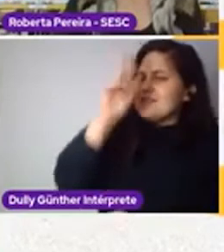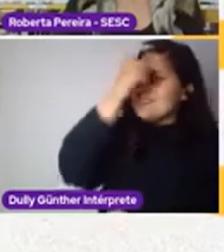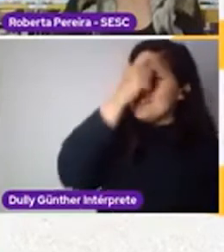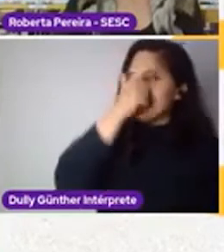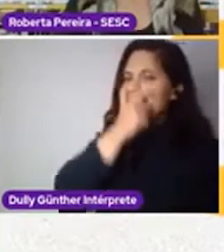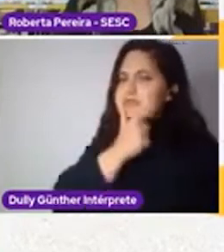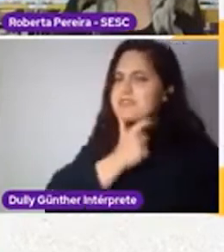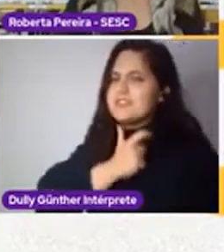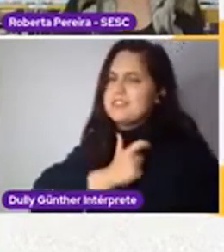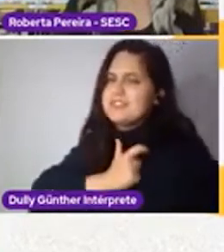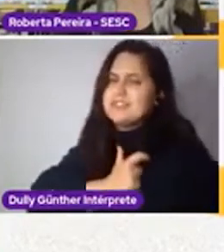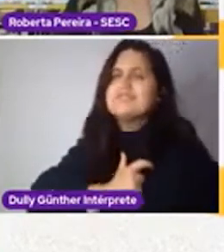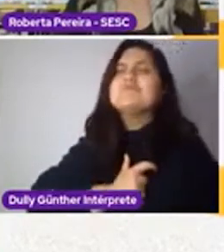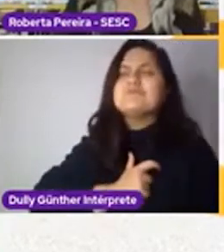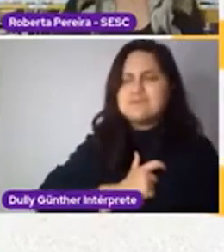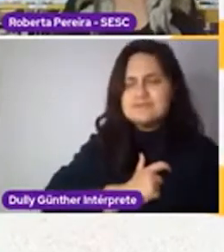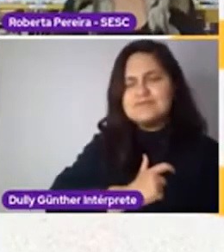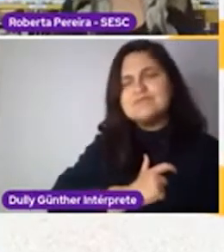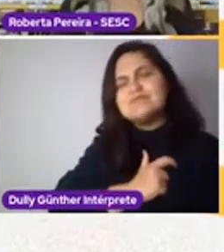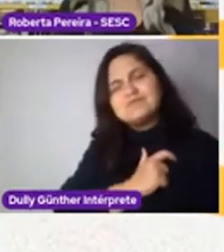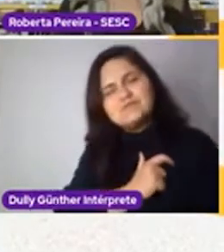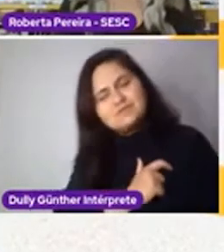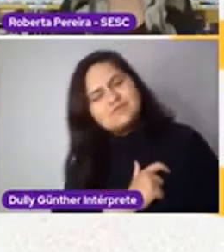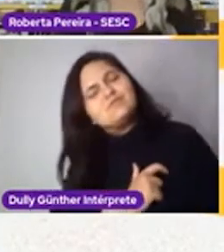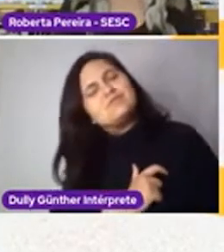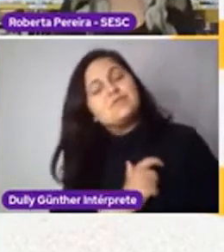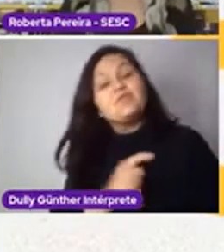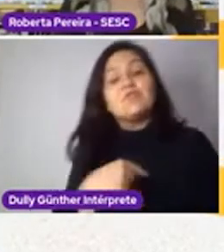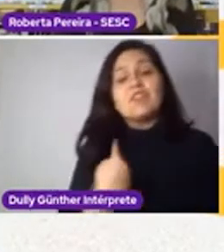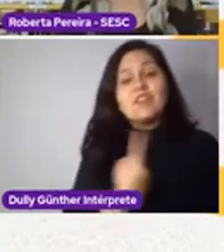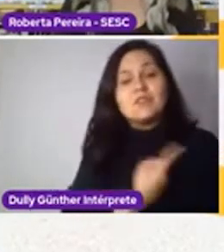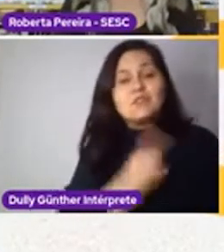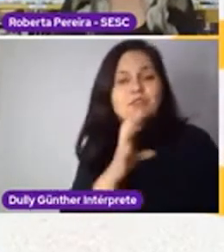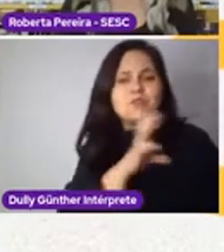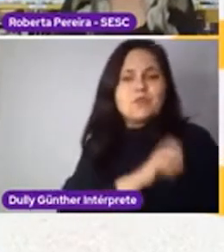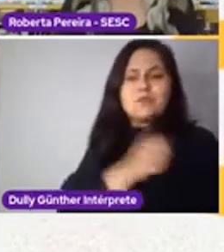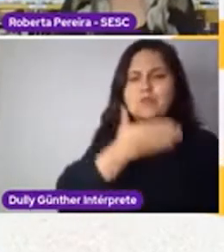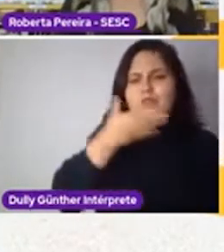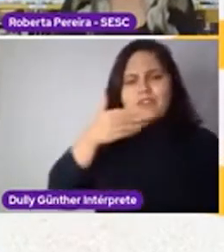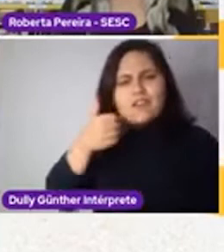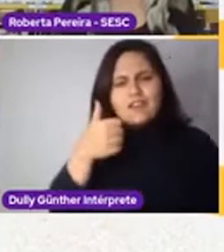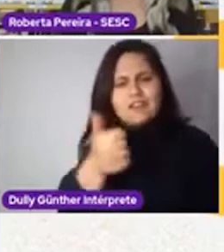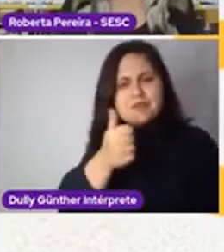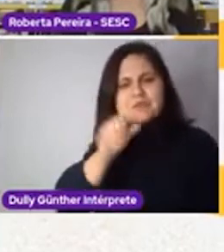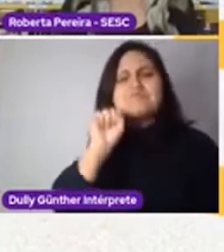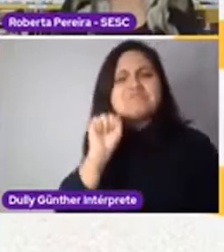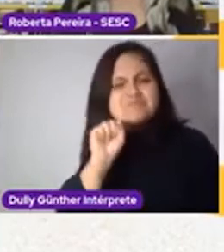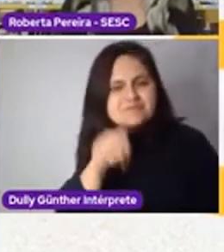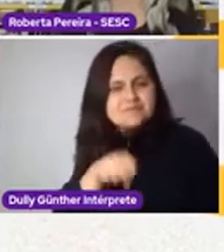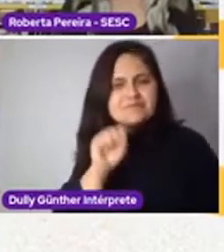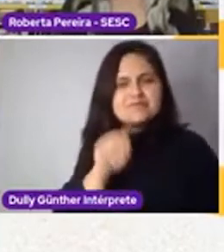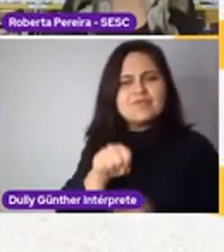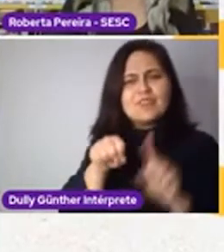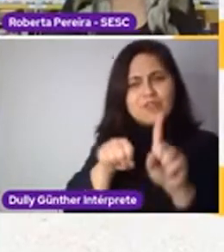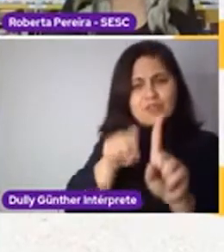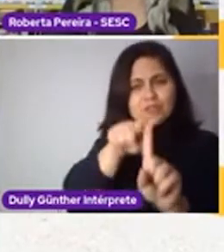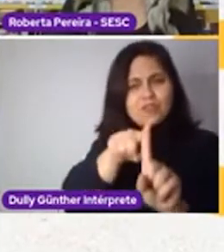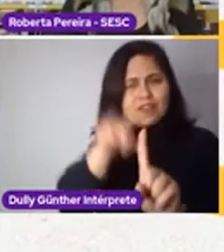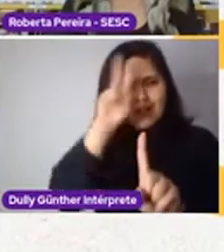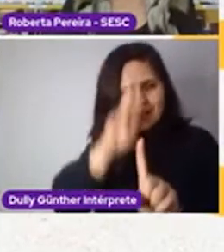você vai lembrar de mim, que o nosso amor valeu a